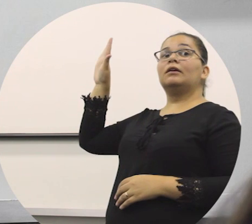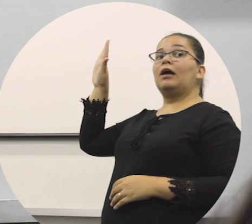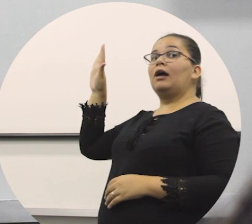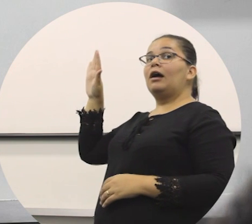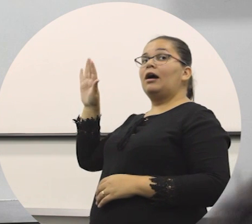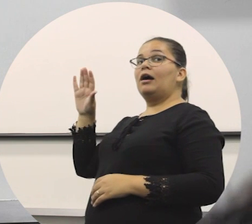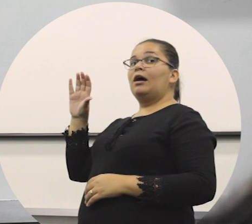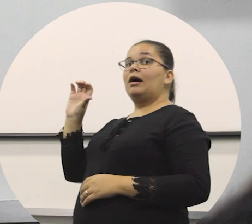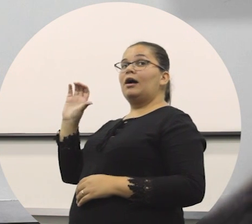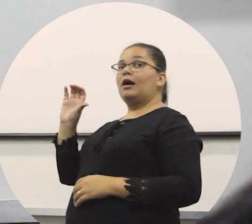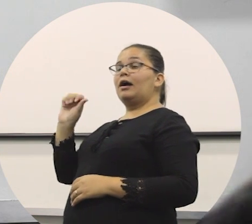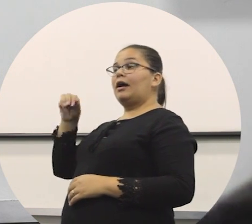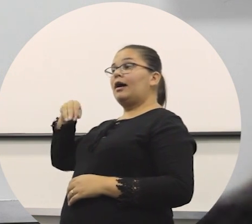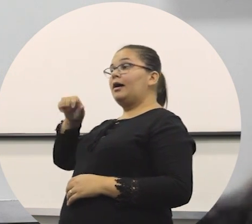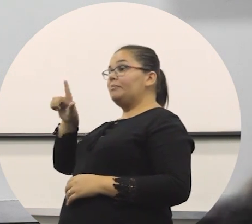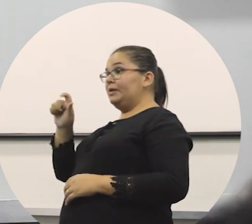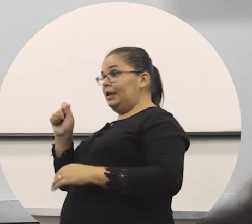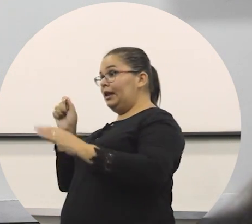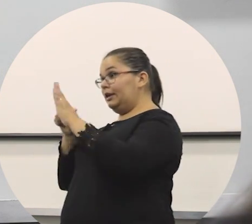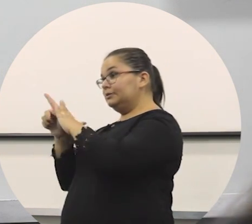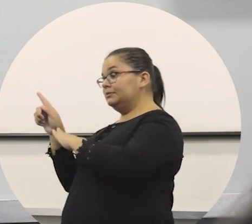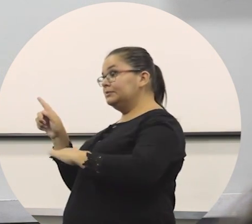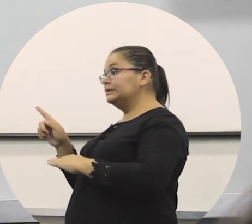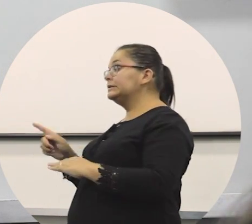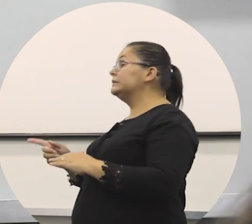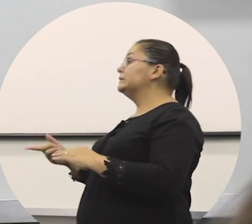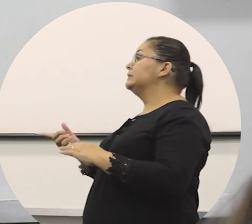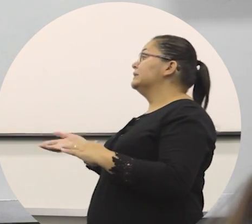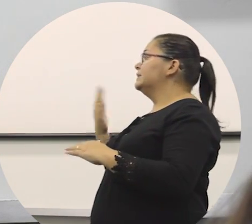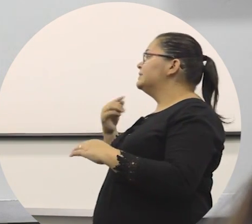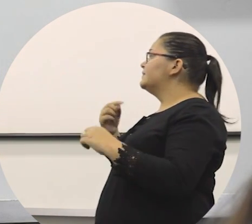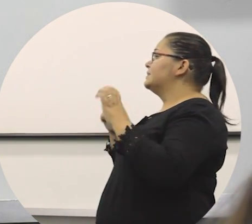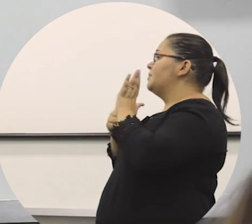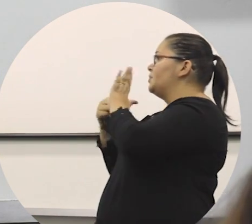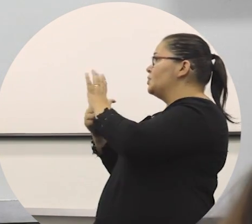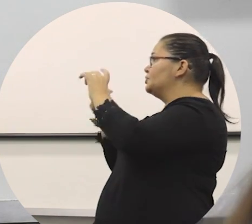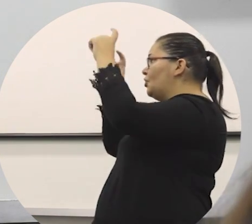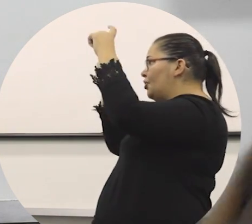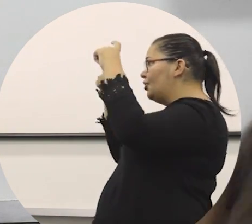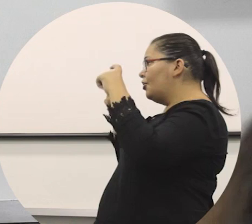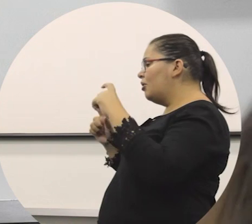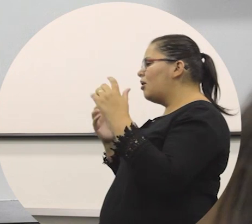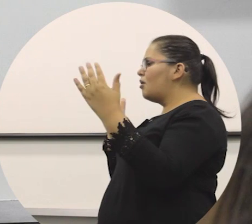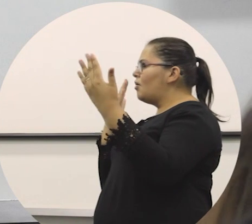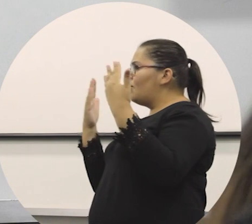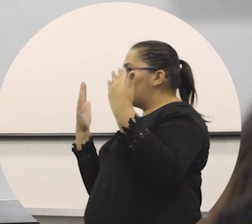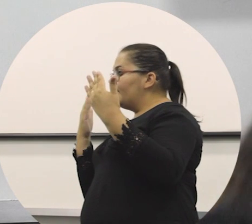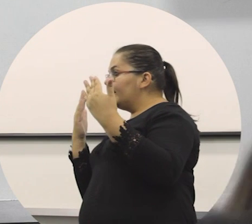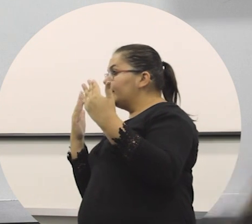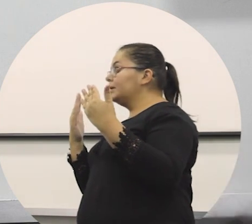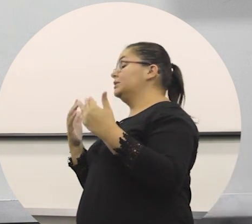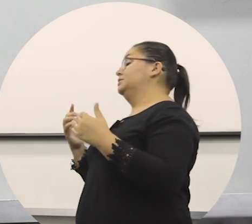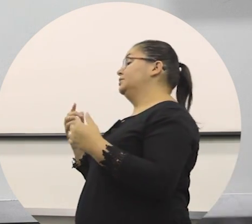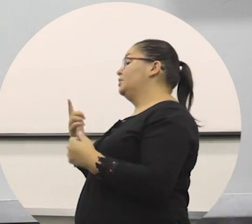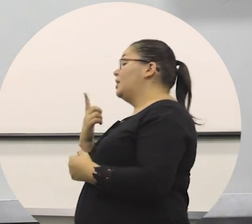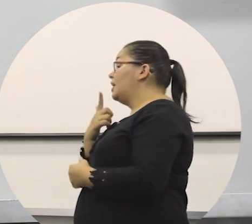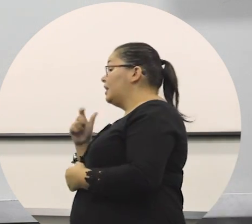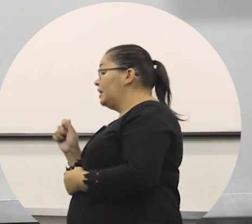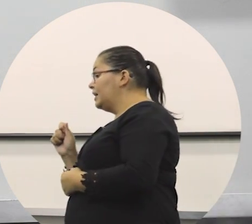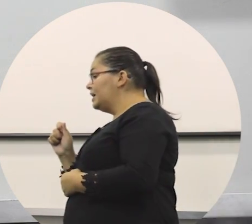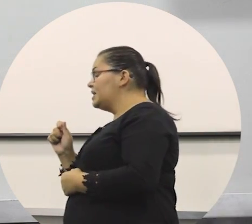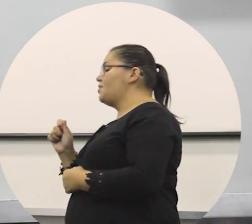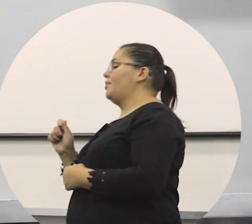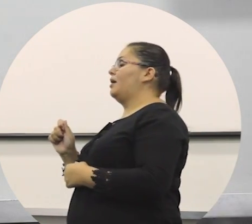você estava colocando, né? Você fez aquela comparação entre línguas de corpo